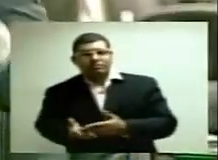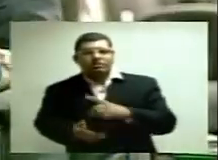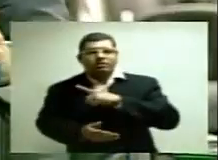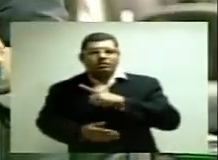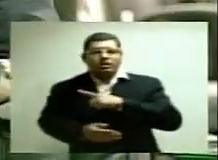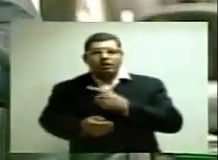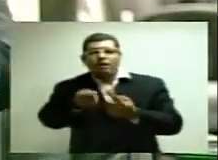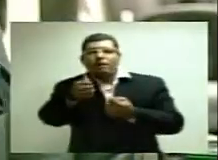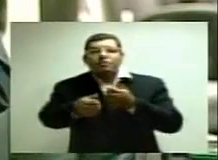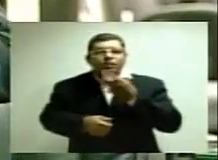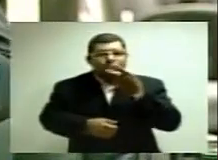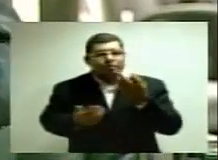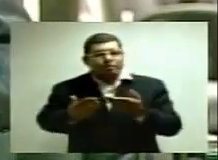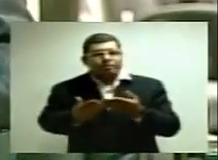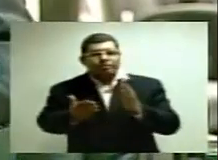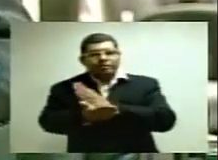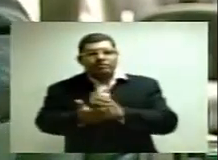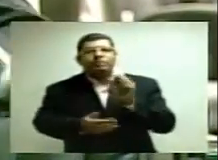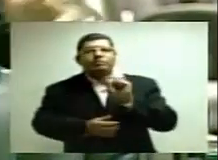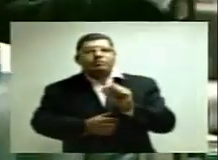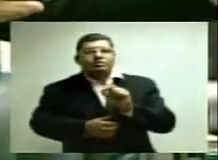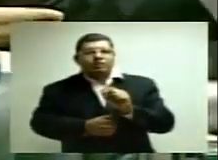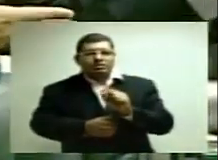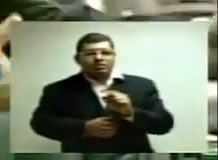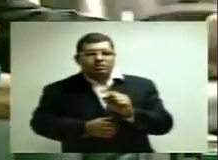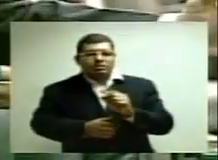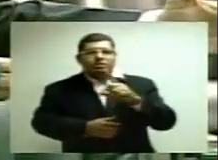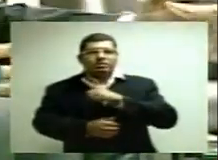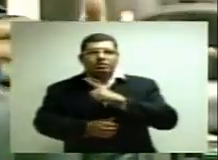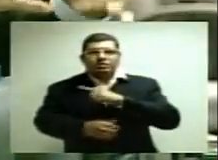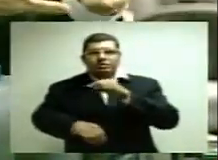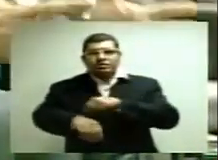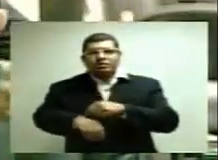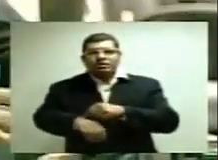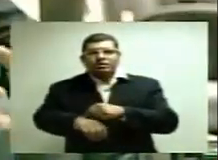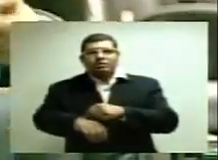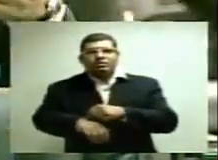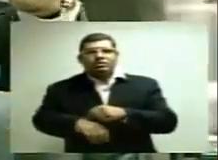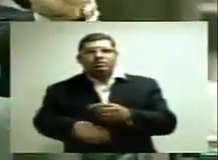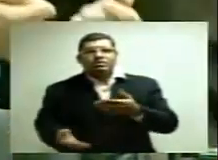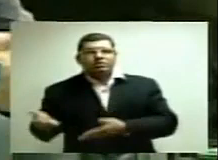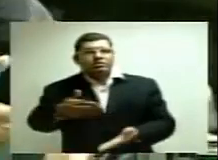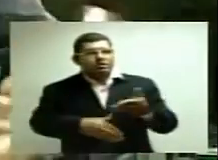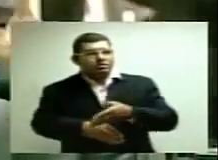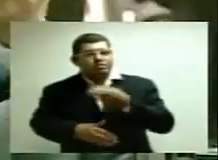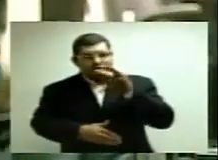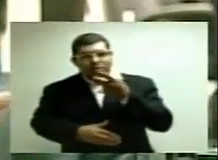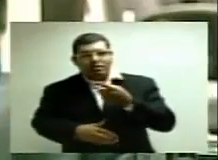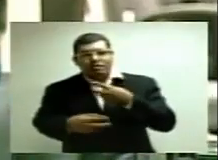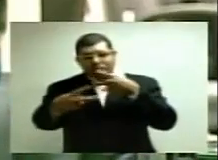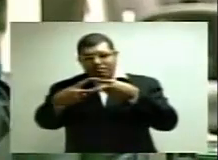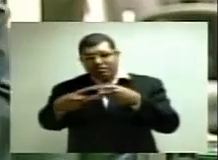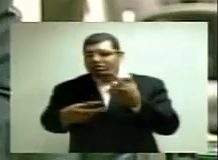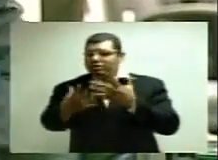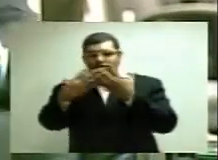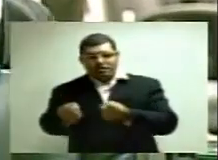Terá muito pouco tempo para desfazer algo que tiveram tempo para conduzir, para se posicionar, para administrar e